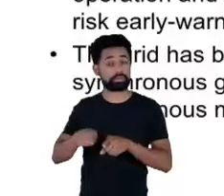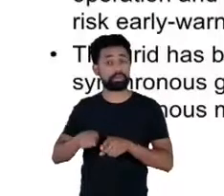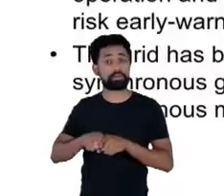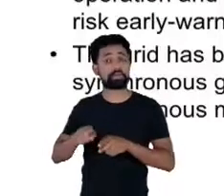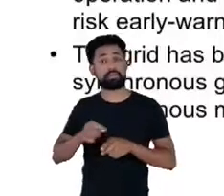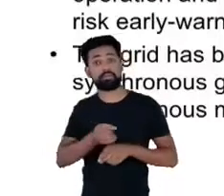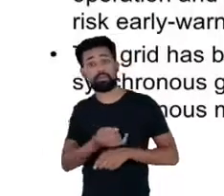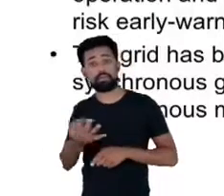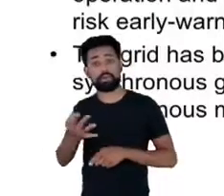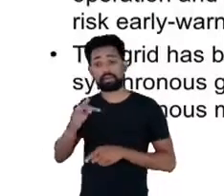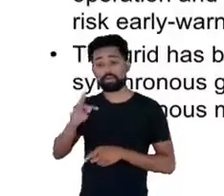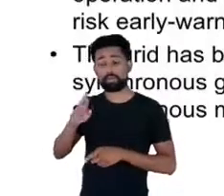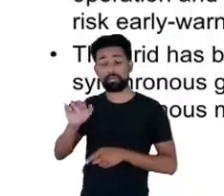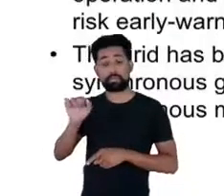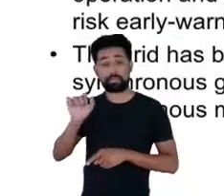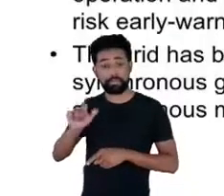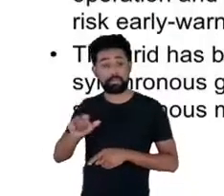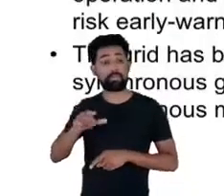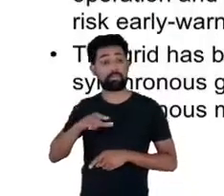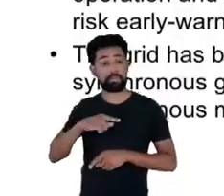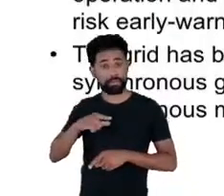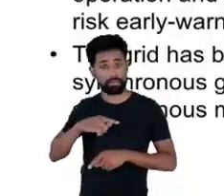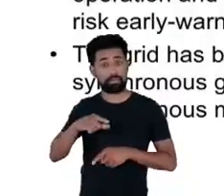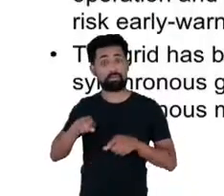fototermais. Também teremos